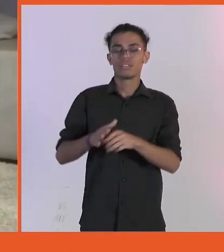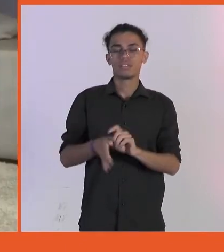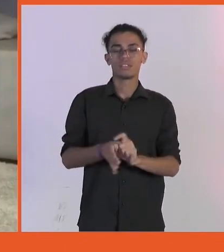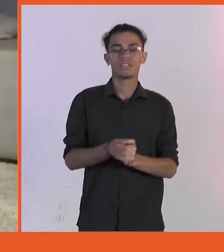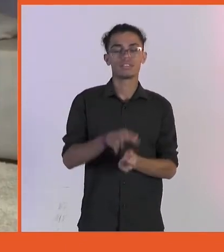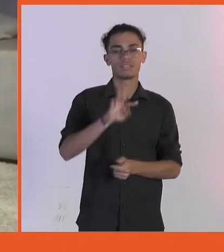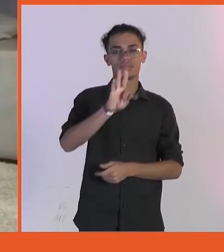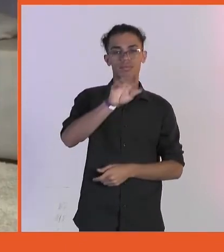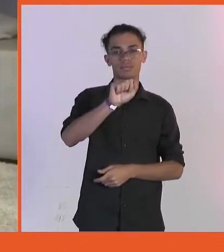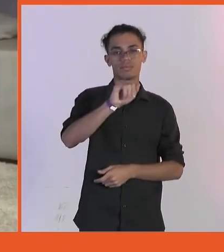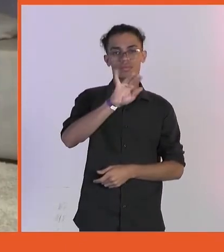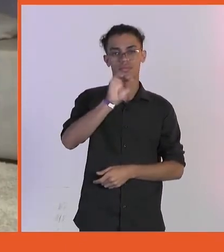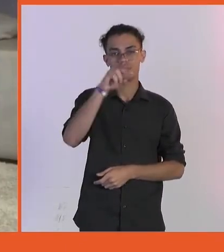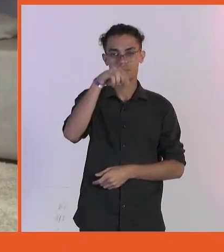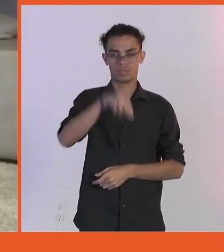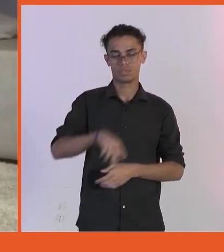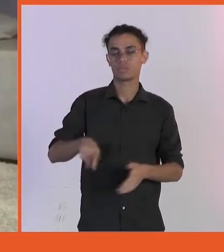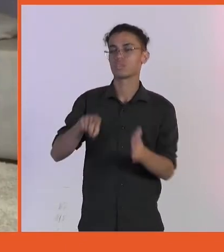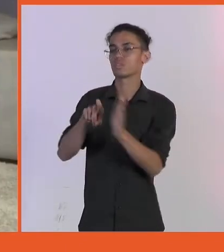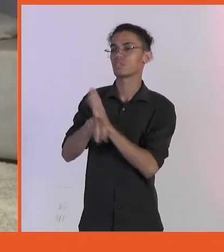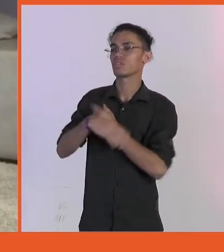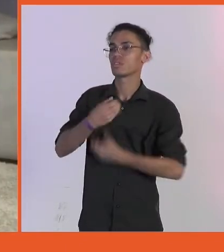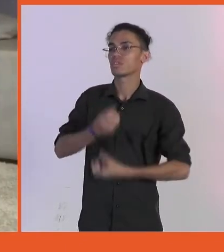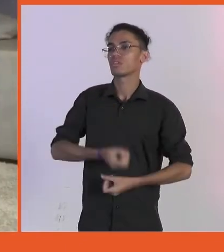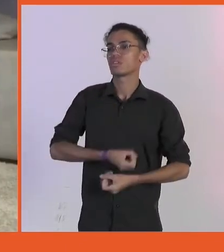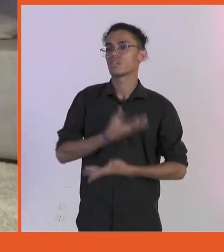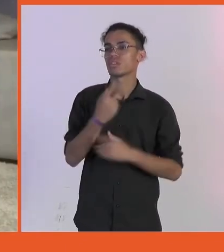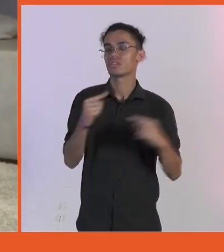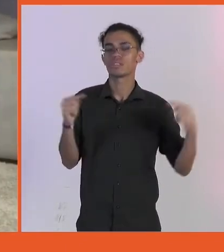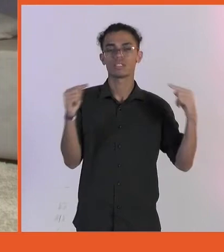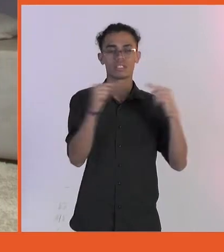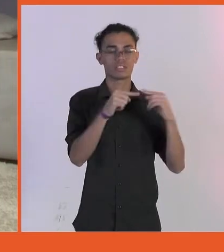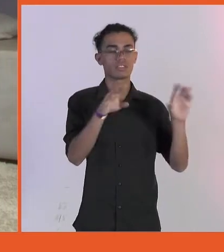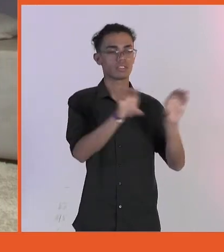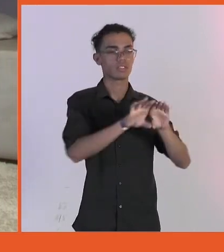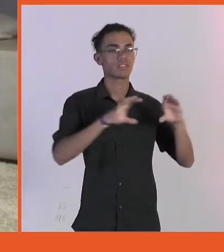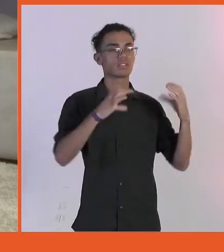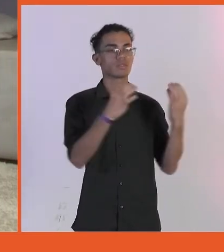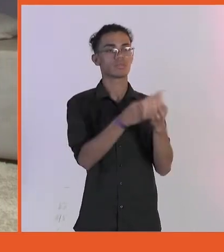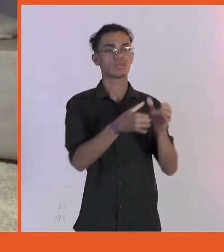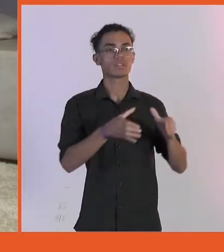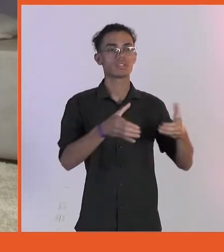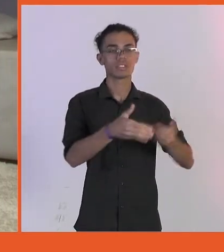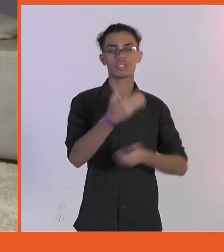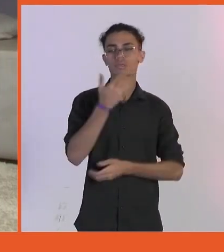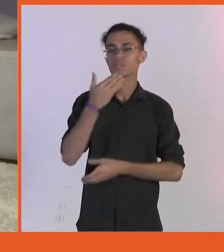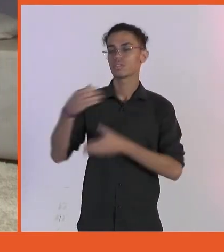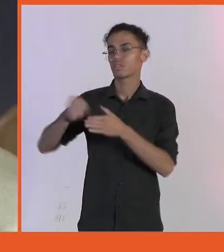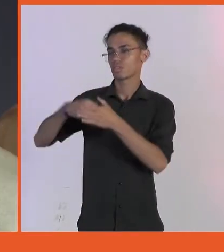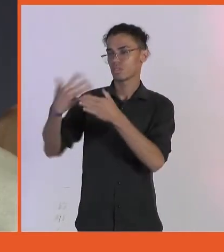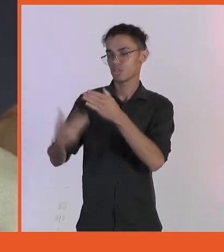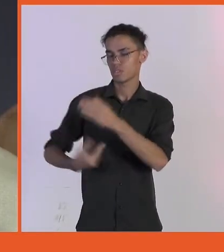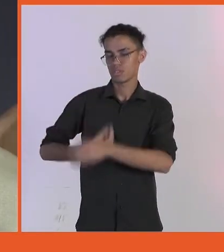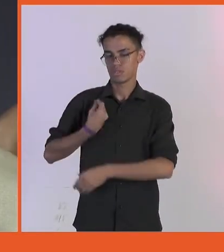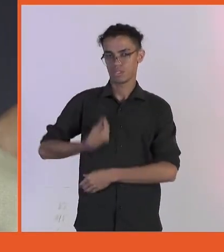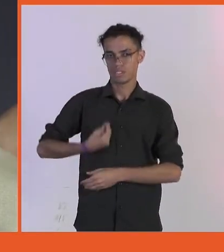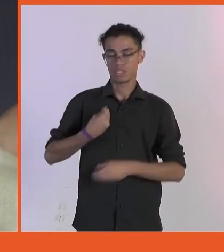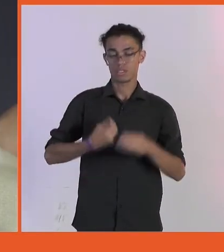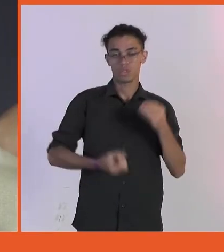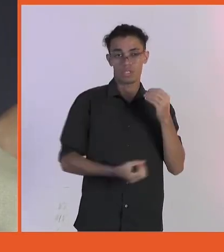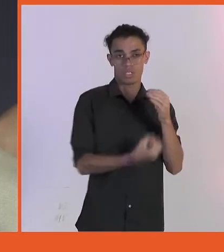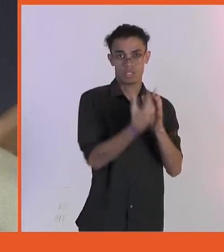Tyron perguntou, fala um pouco sobre a relação da pressão da comunidade por conteúdo. A vida do criador é saúde